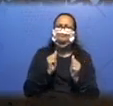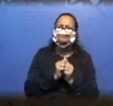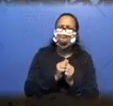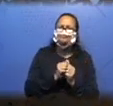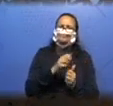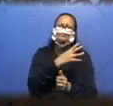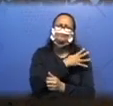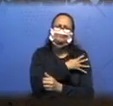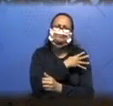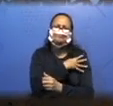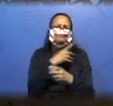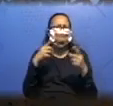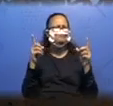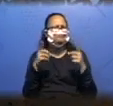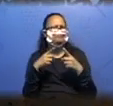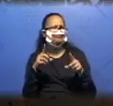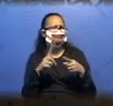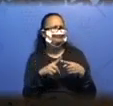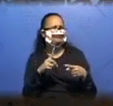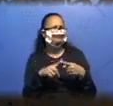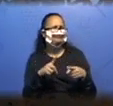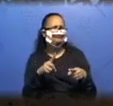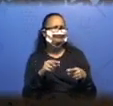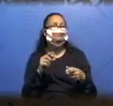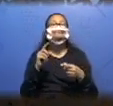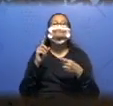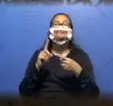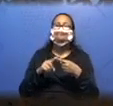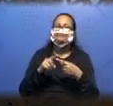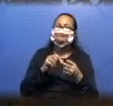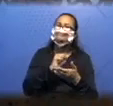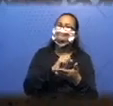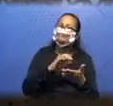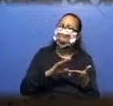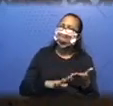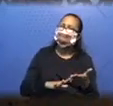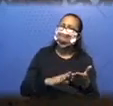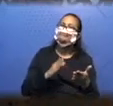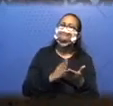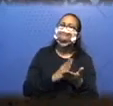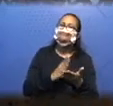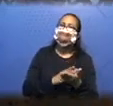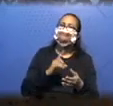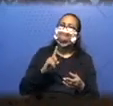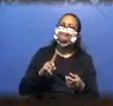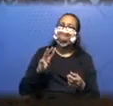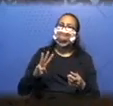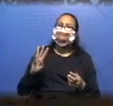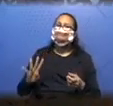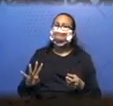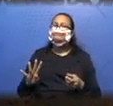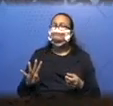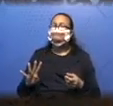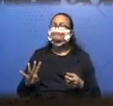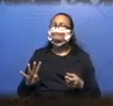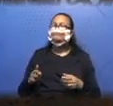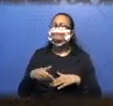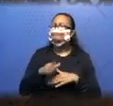por quê, professora? Uma musiquinha no quarto ano? Porque as atividades que seguem aí na